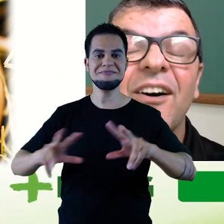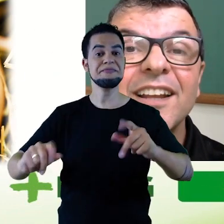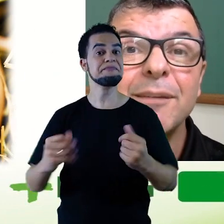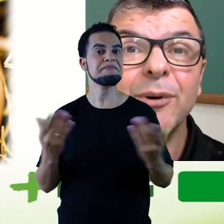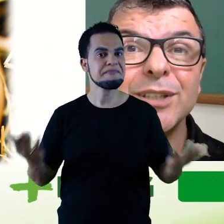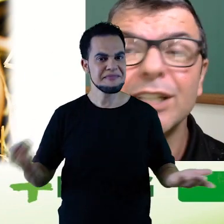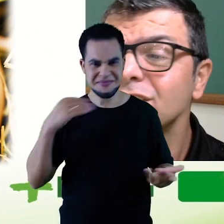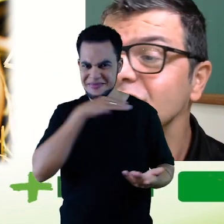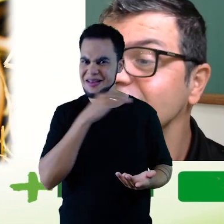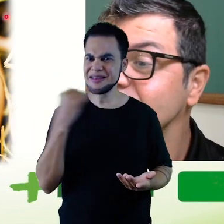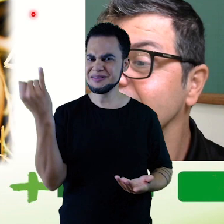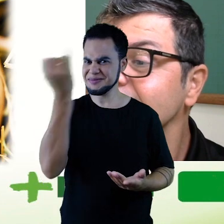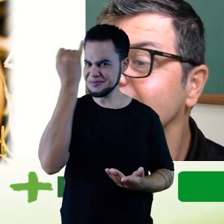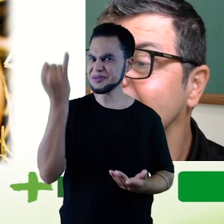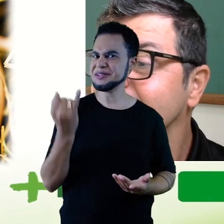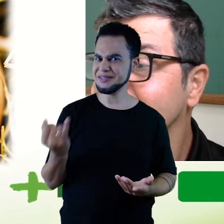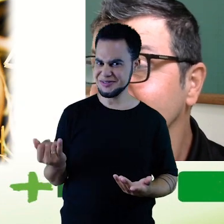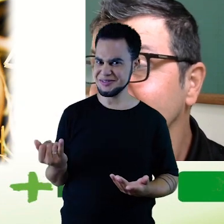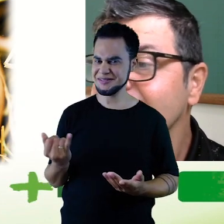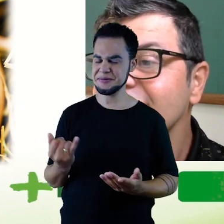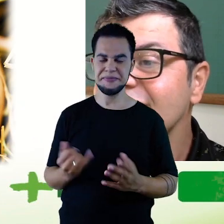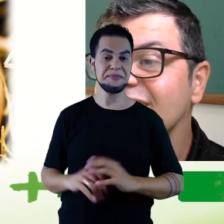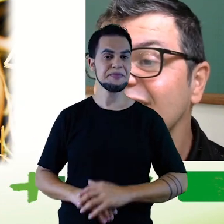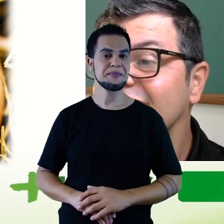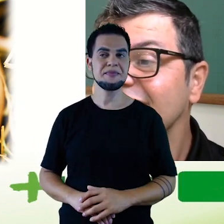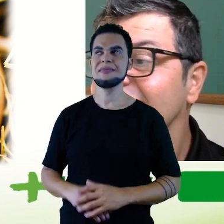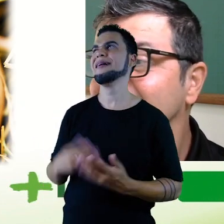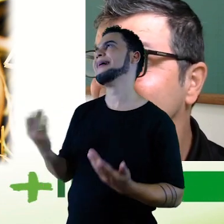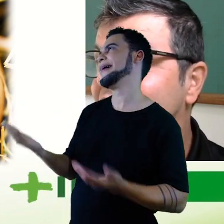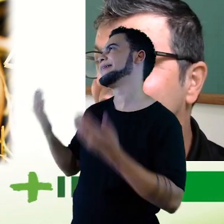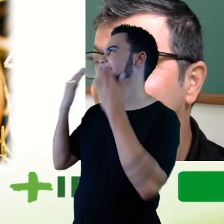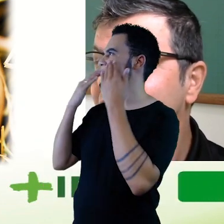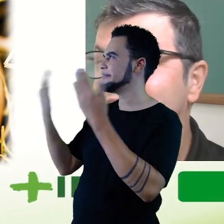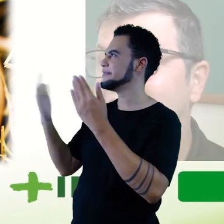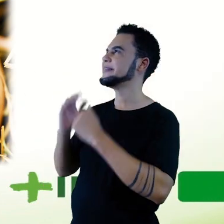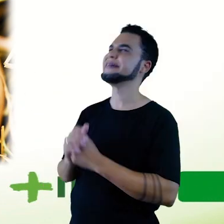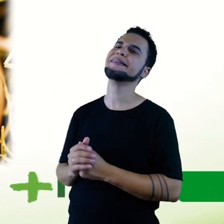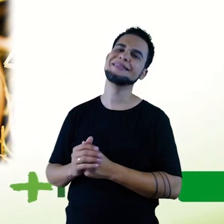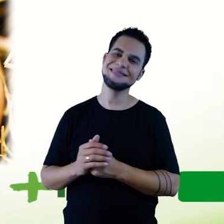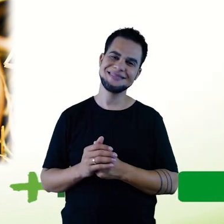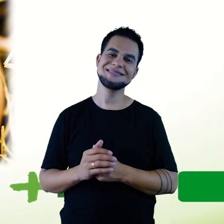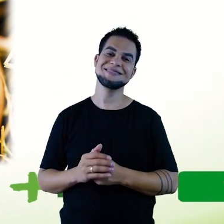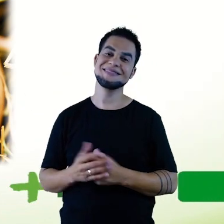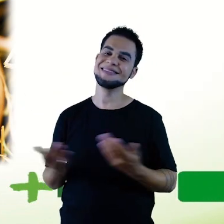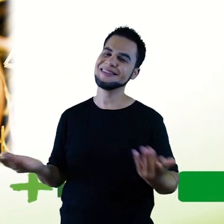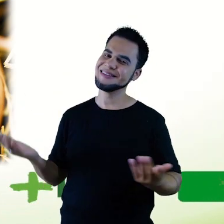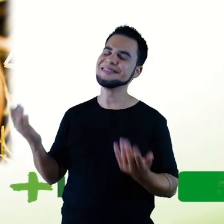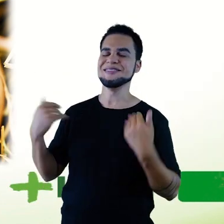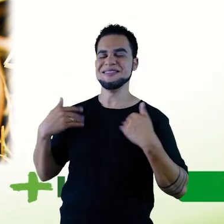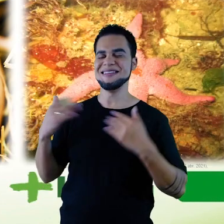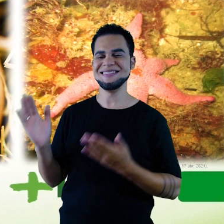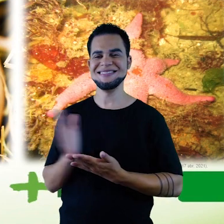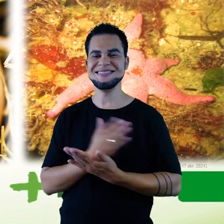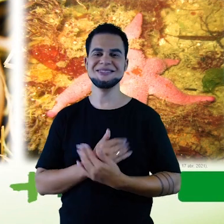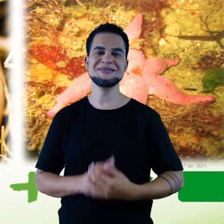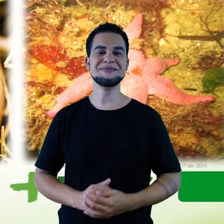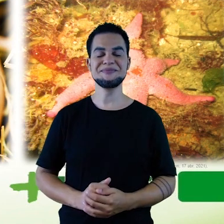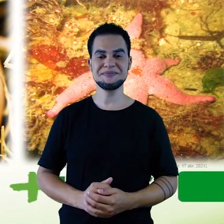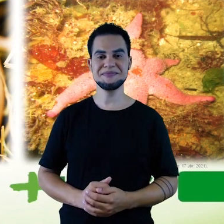cicatrização. Olha que importante, gente, ninguém sai. Professor, você já vai ficar na frente, eu já vou avisar antes para você não ficar... Já saí,